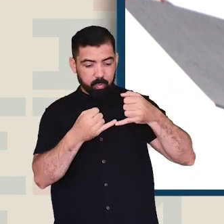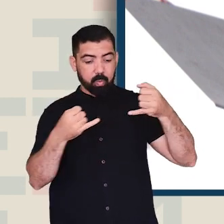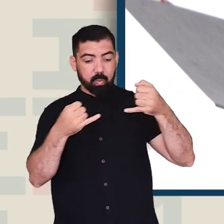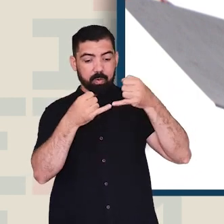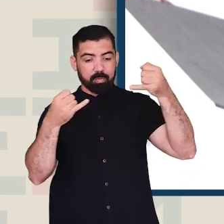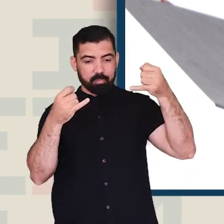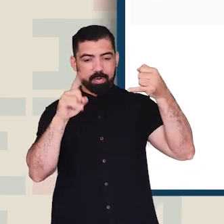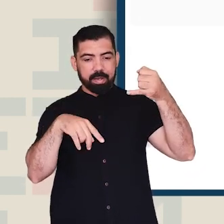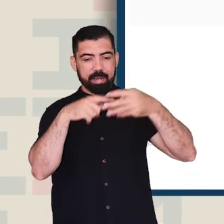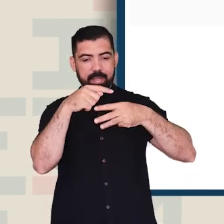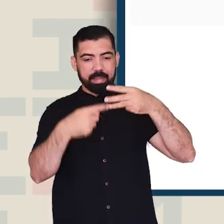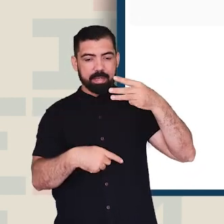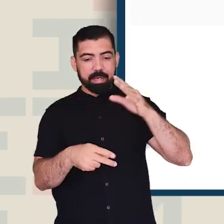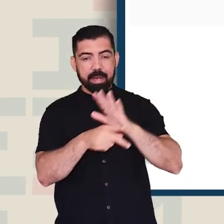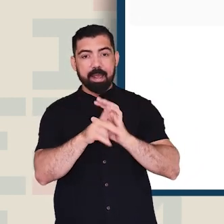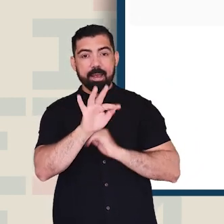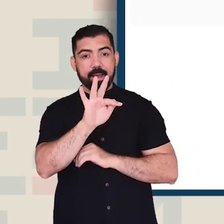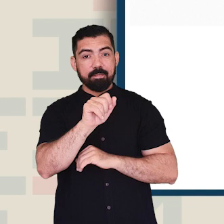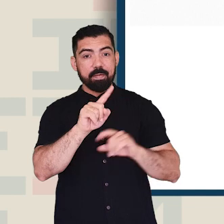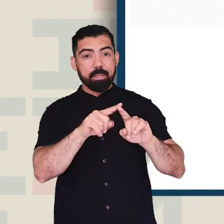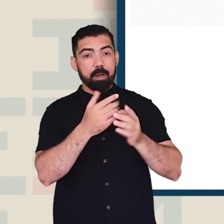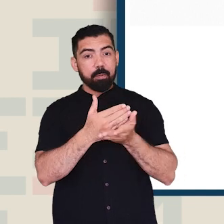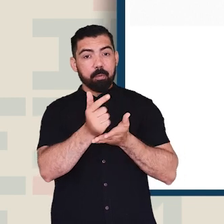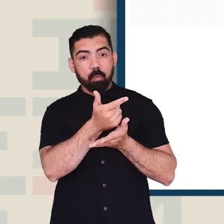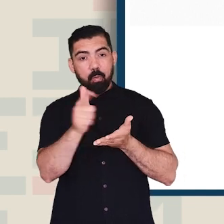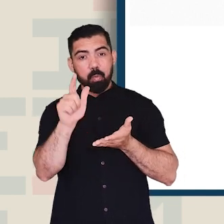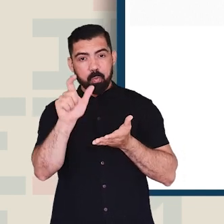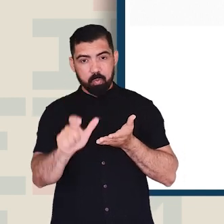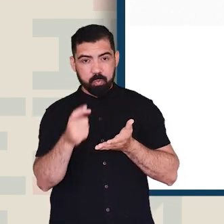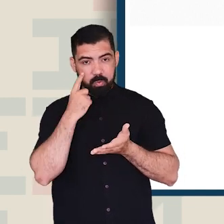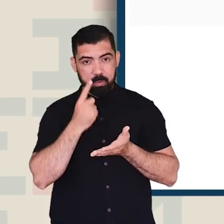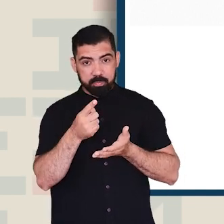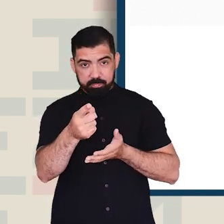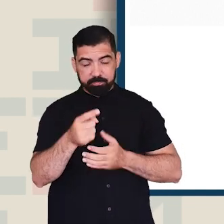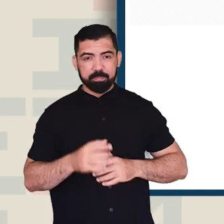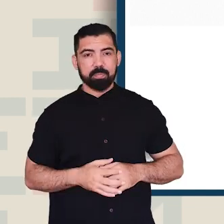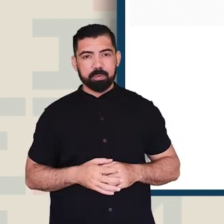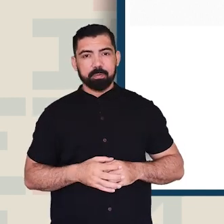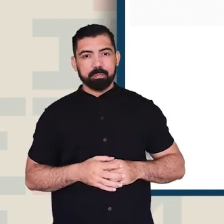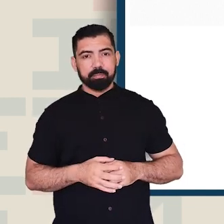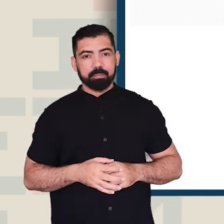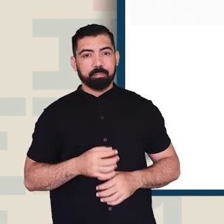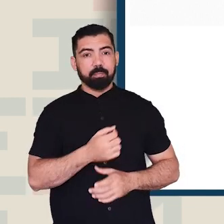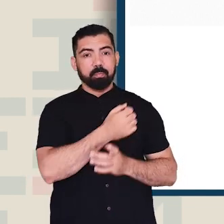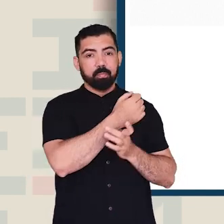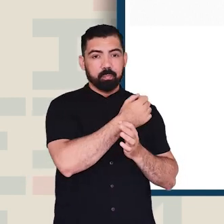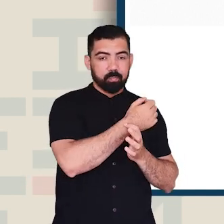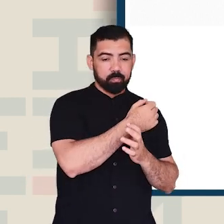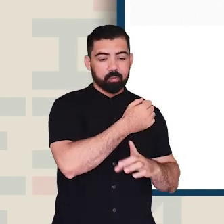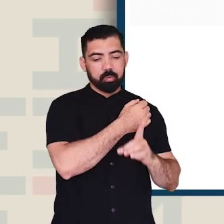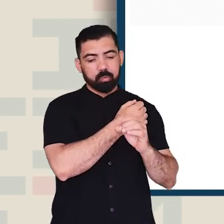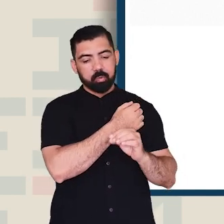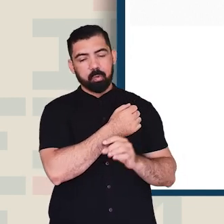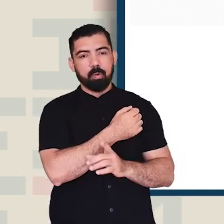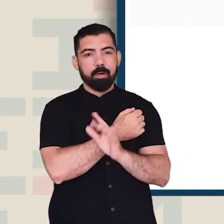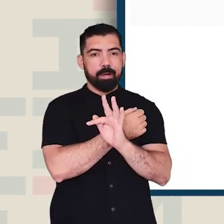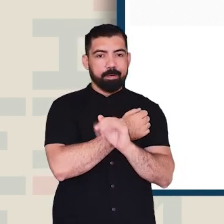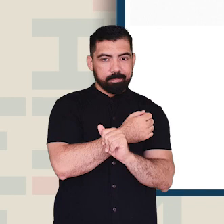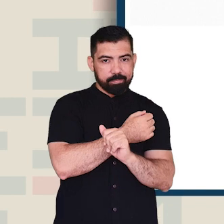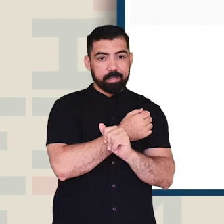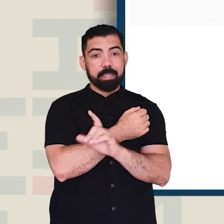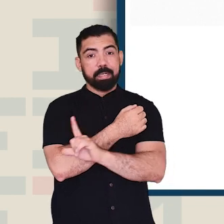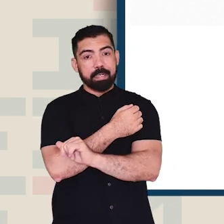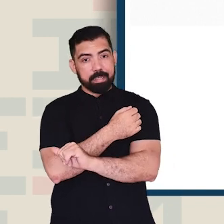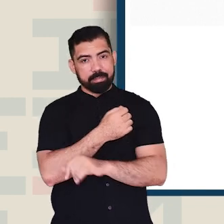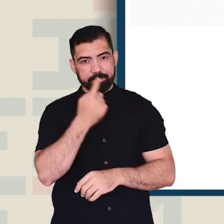de Fá, agora eu vou começar daqui, ó. Né? O Dó vai estar bem aqui, o Fá aqui e o